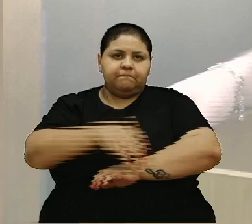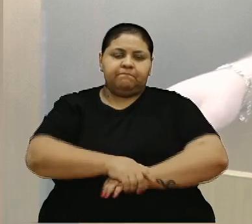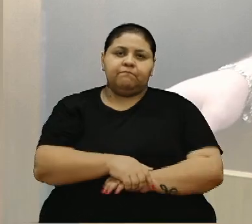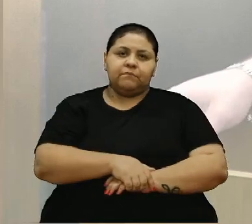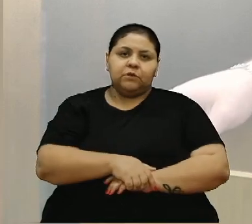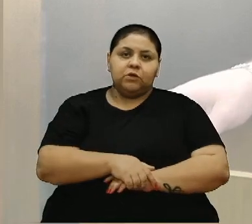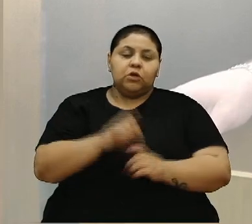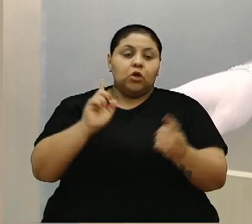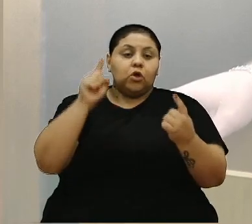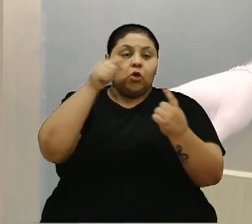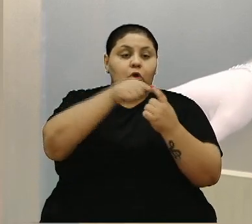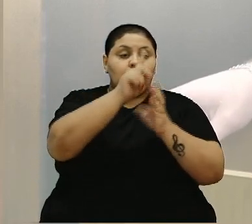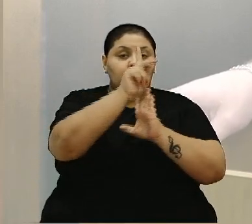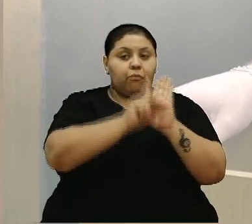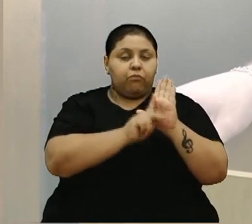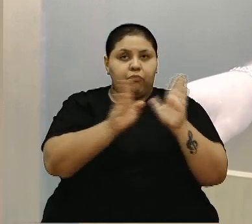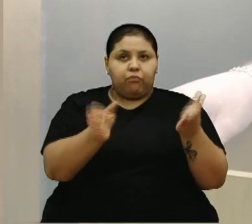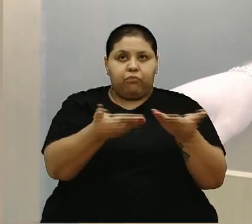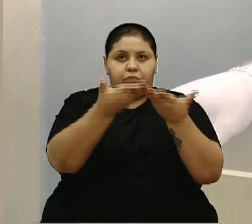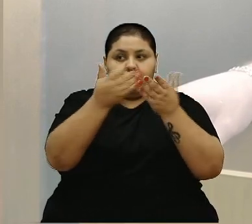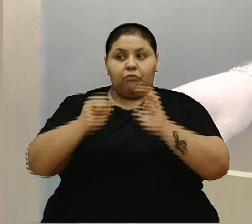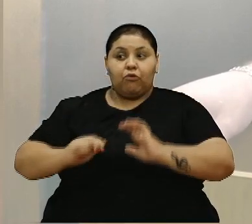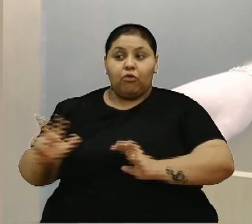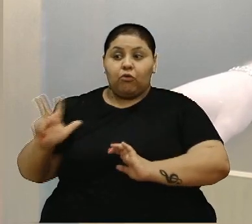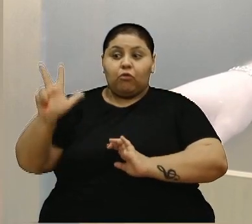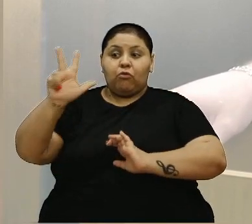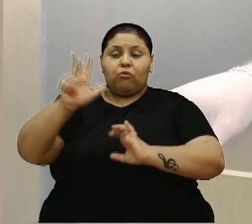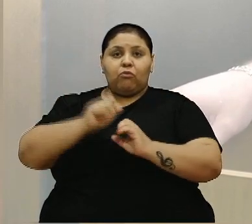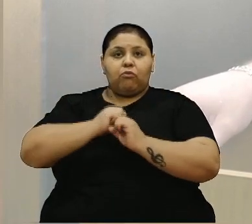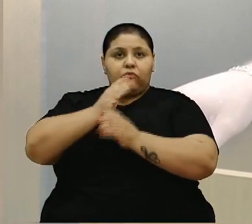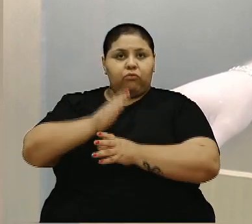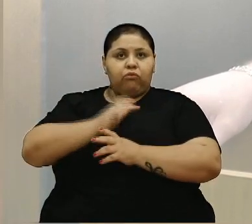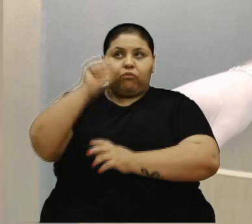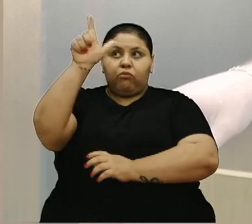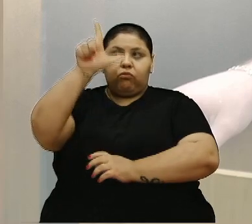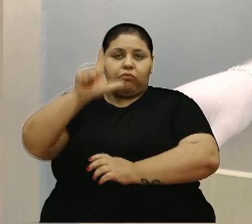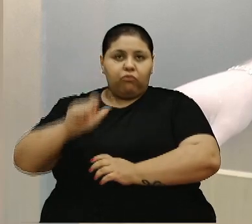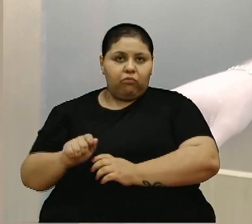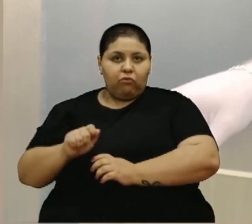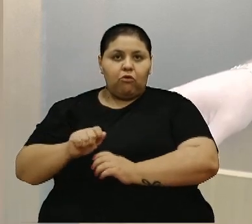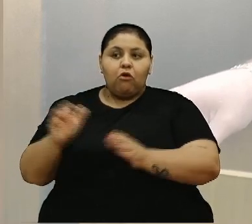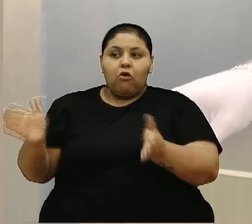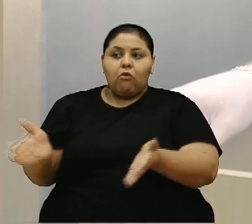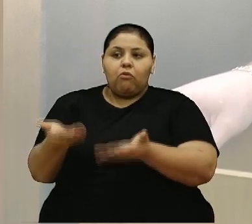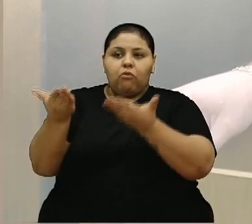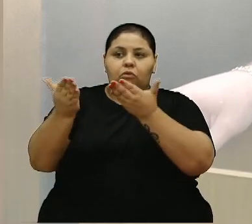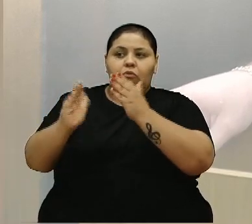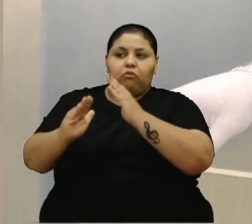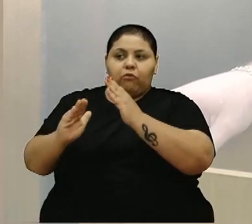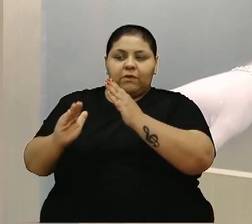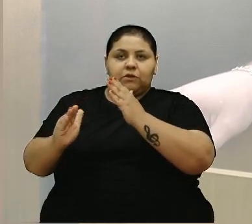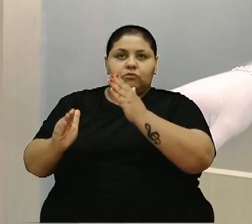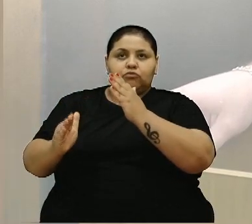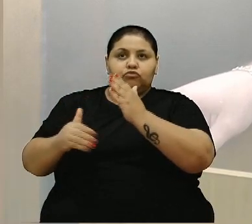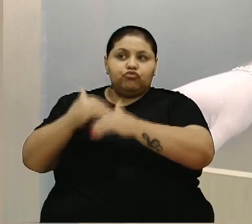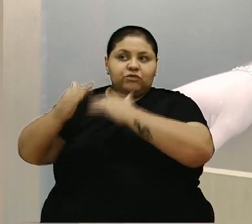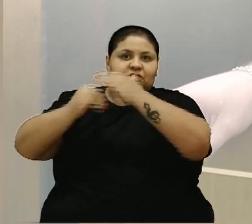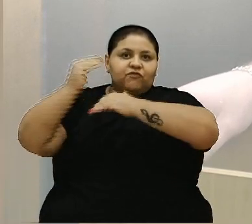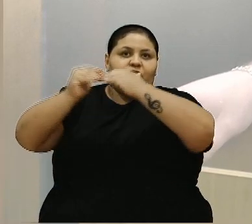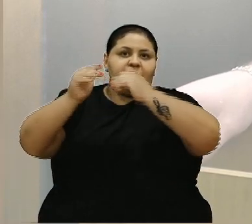desse projeto é promover e valorizar o empreendedorismo afro, fomentando o desenvolvimento